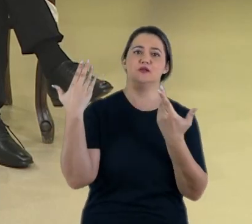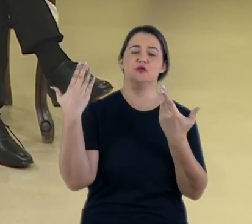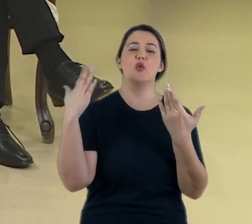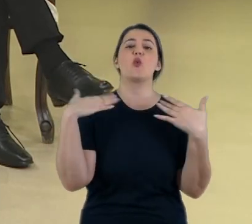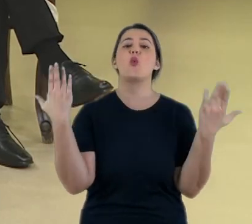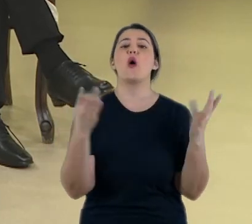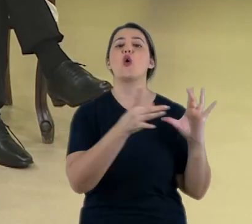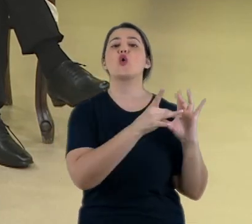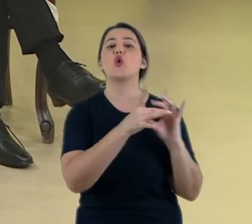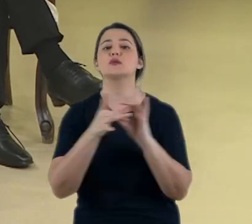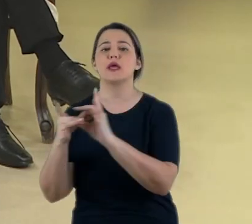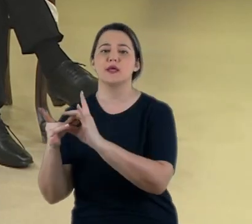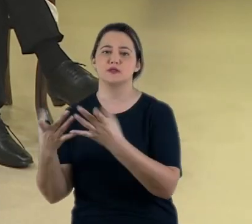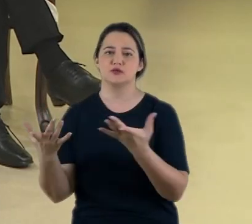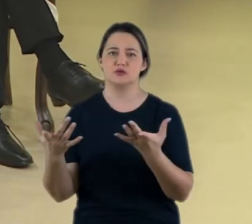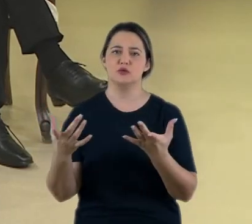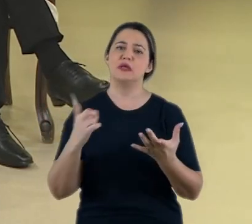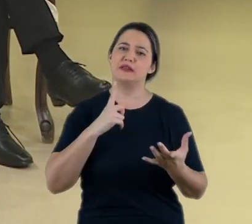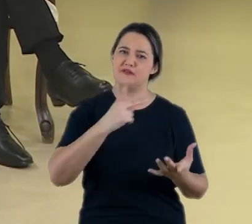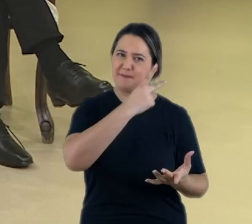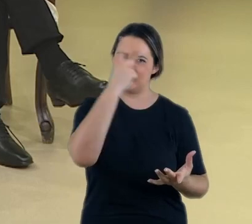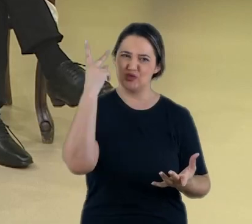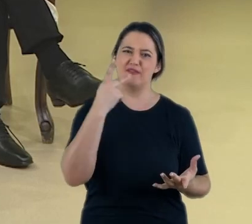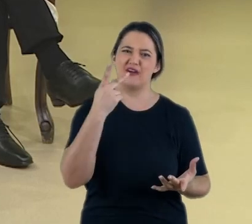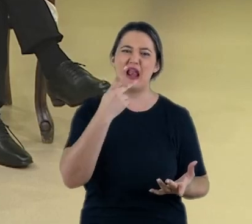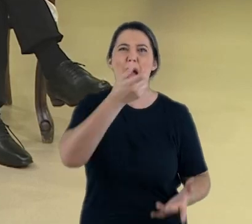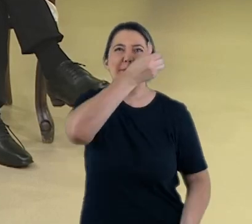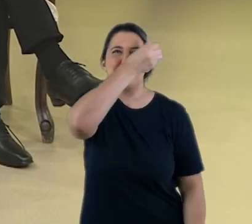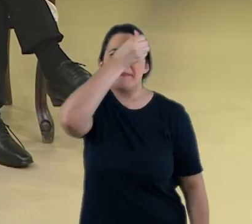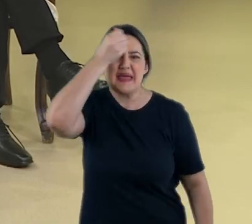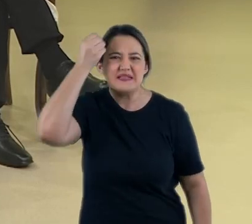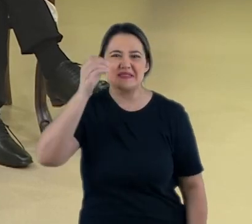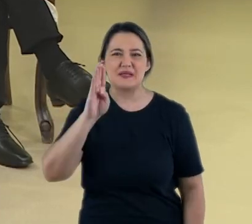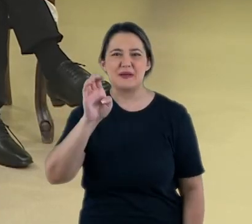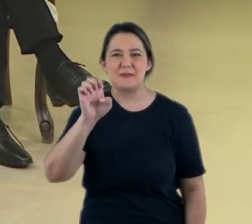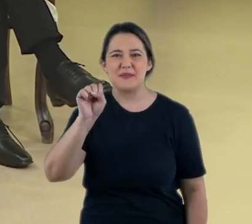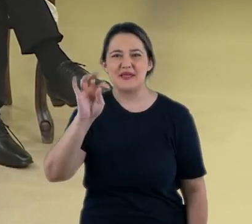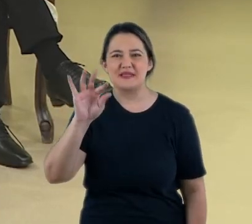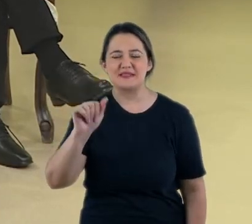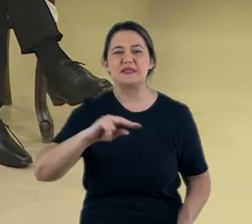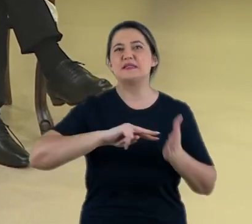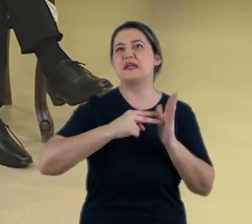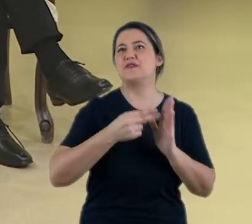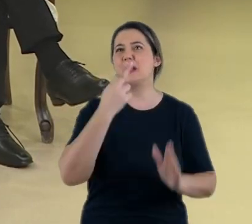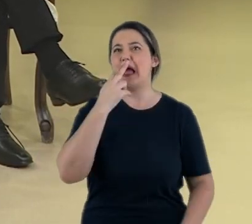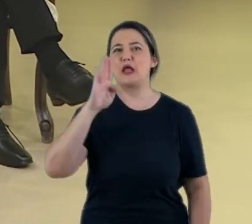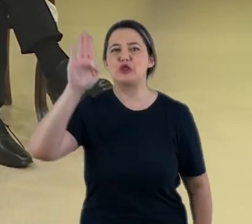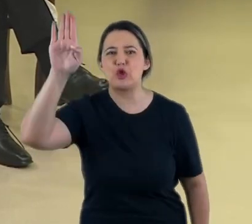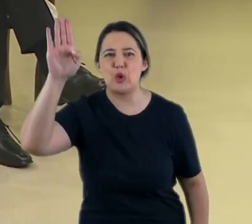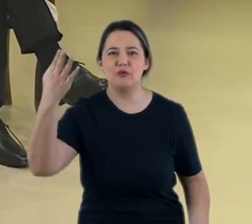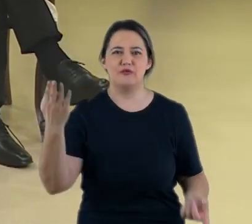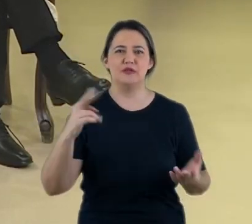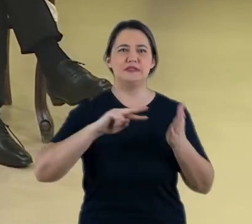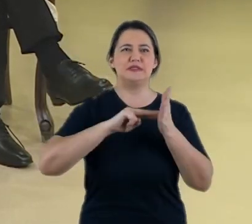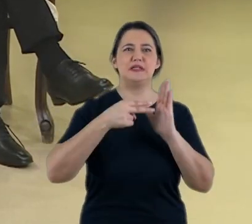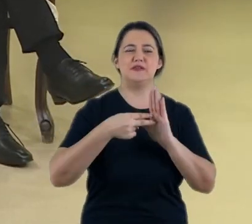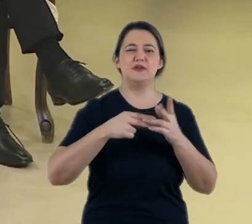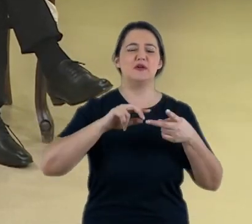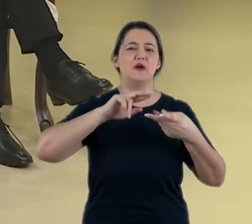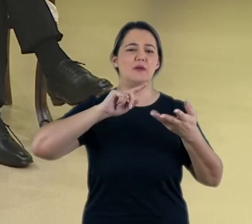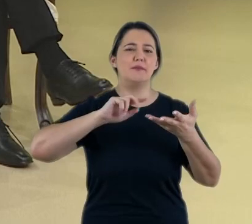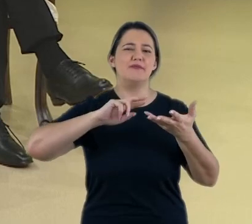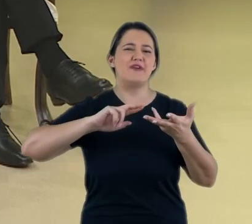o pessoal já falou que era Saddam Hussein, Adolf Hitler, Napoleão Bonaparte, e a gente não pode considerar a